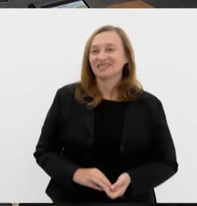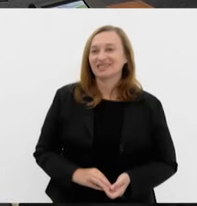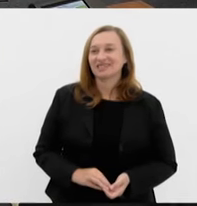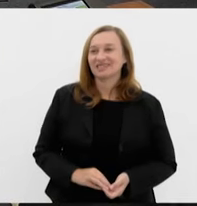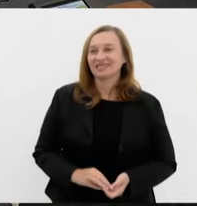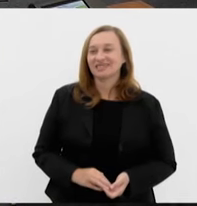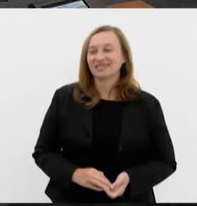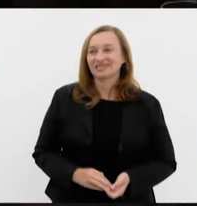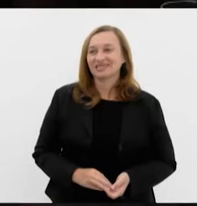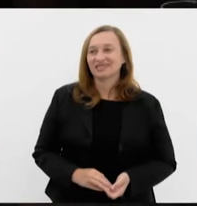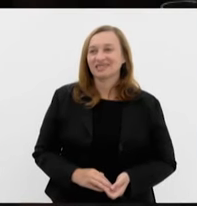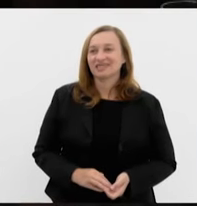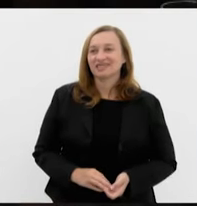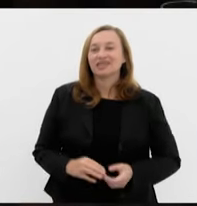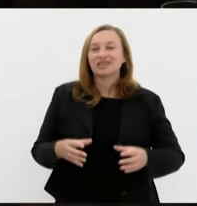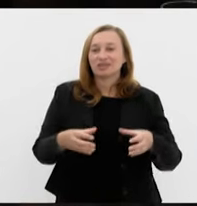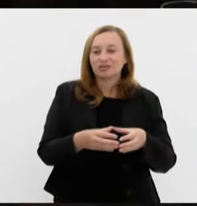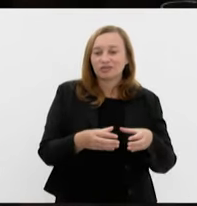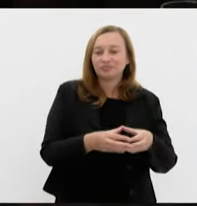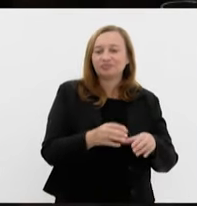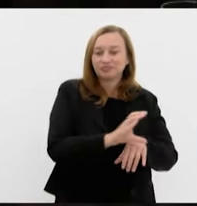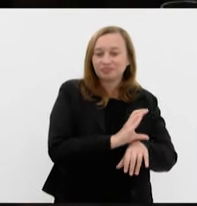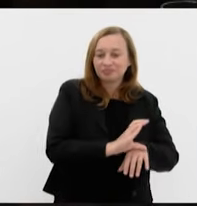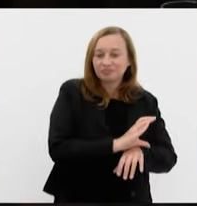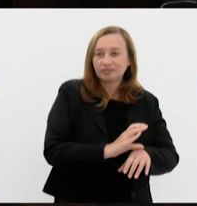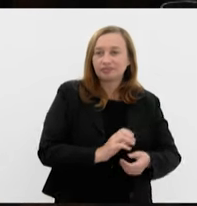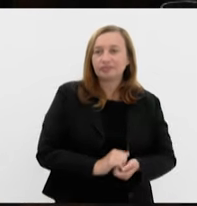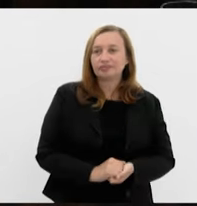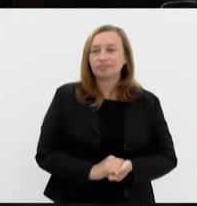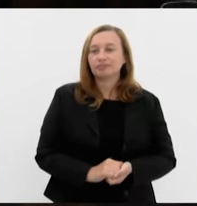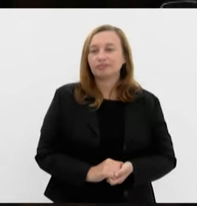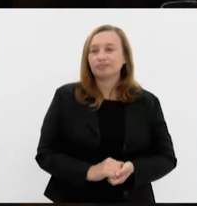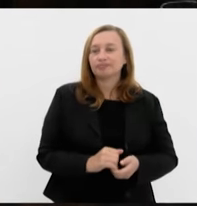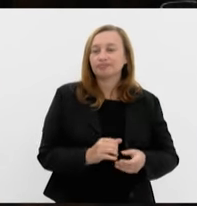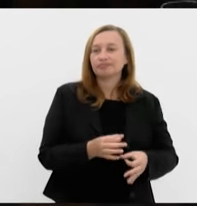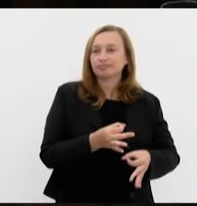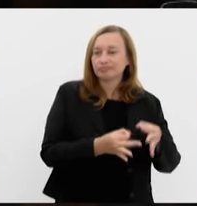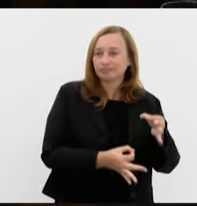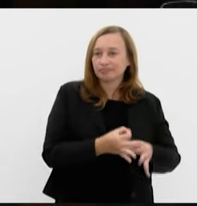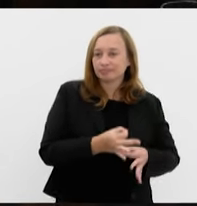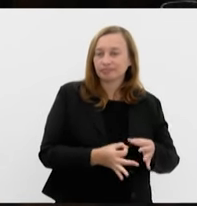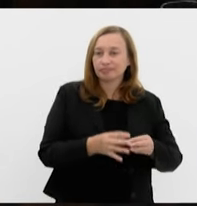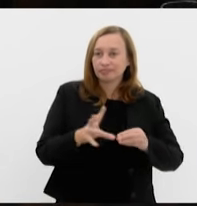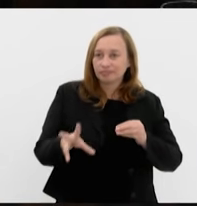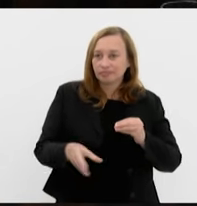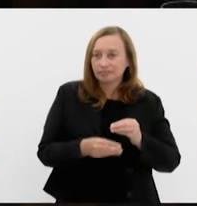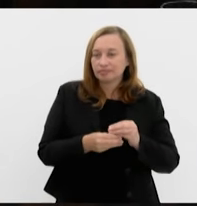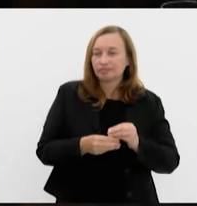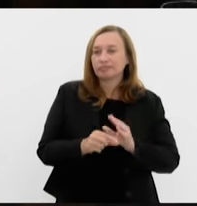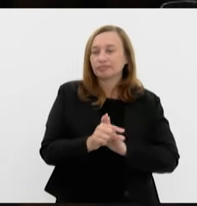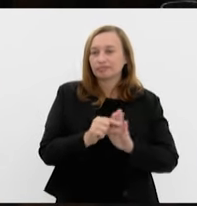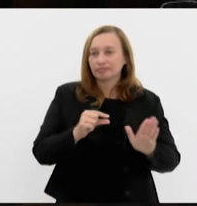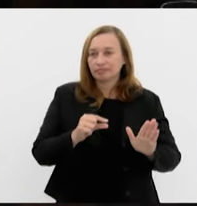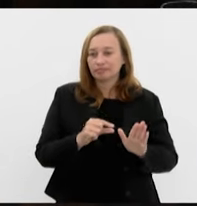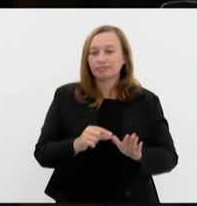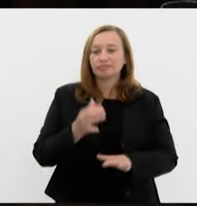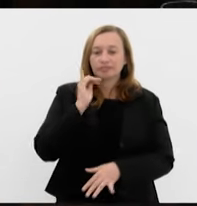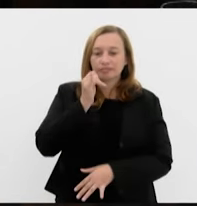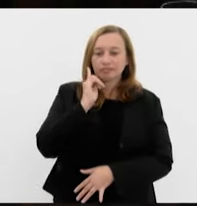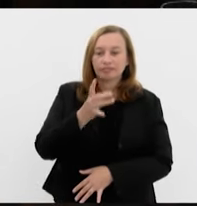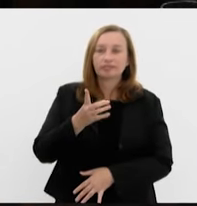é parecer das comissão de constituição e justiça pela jici cdade com emendas relator